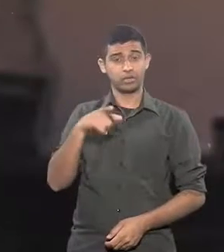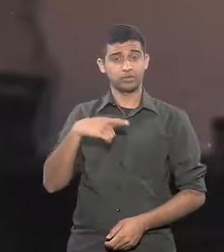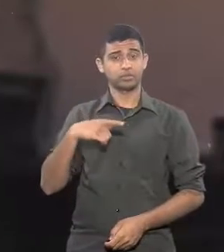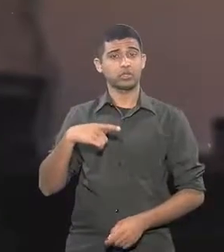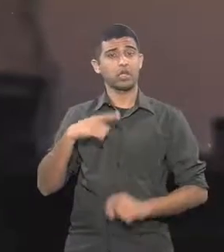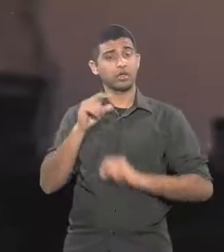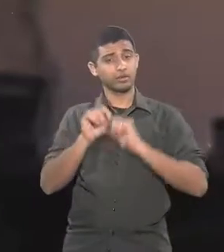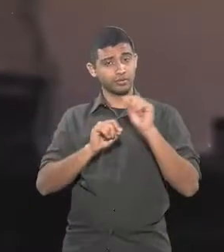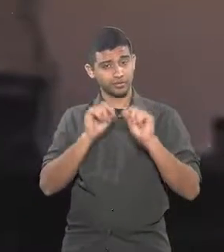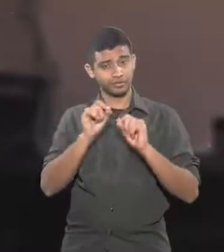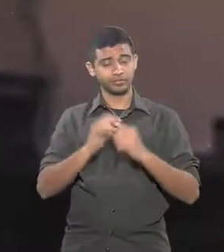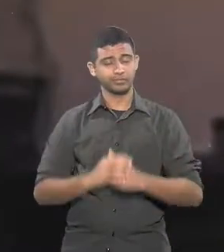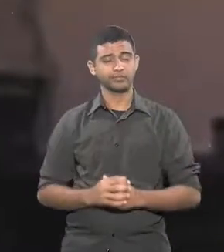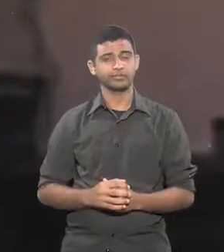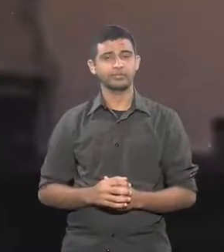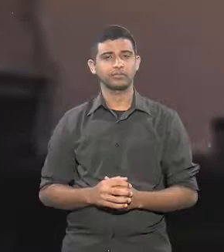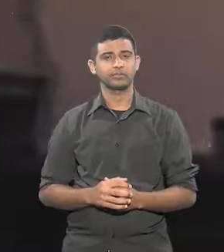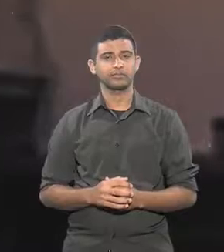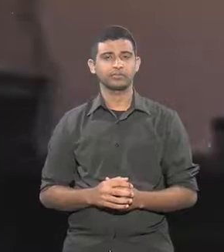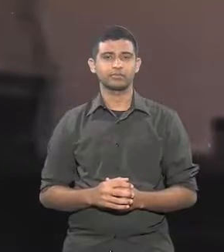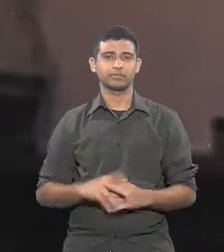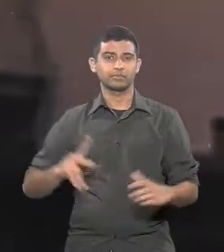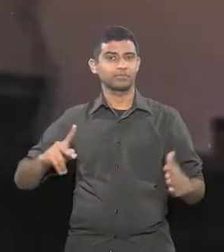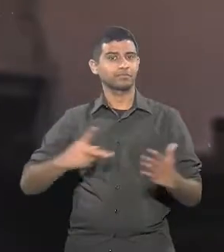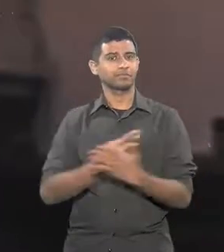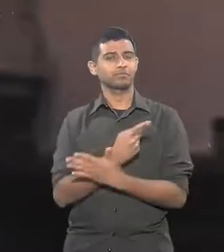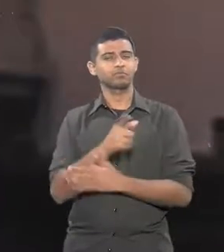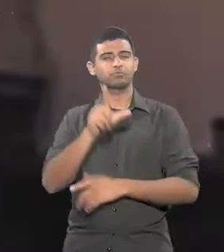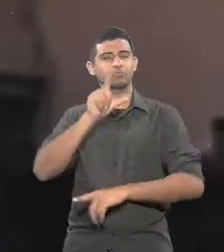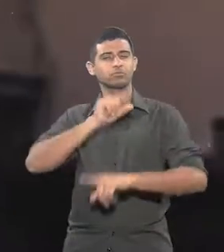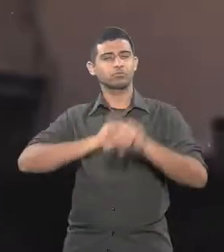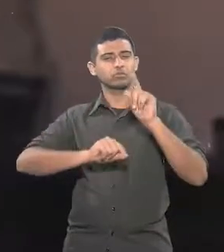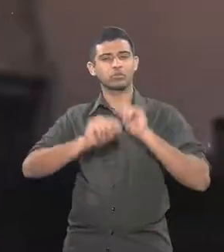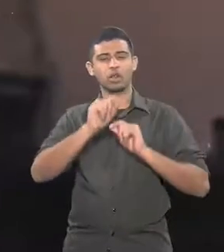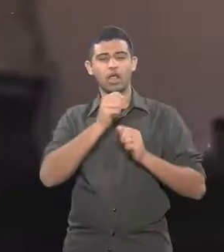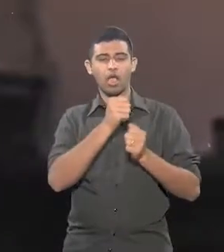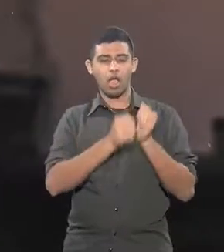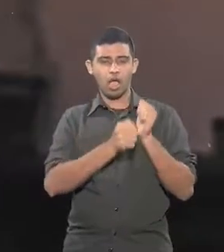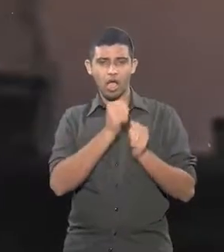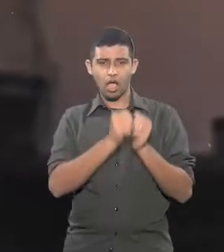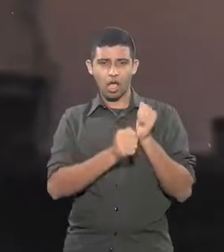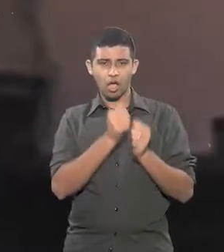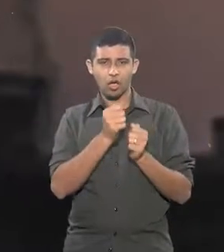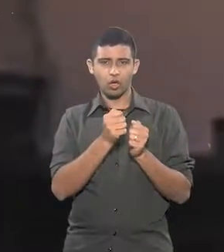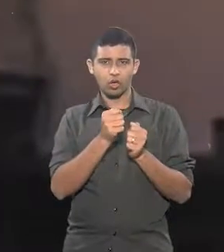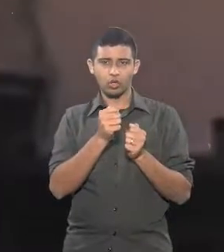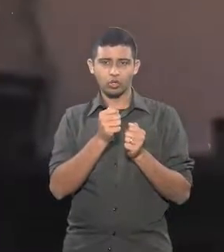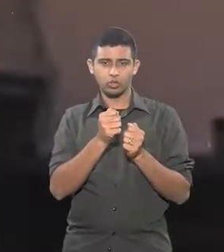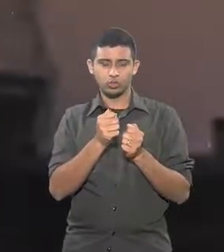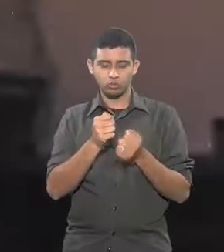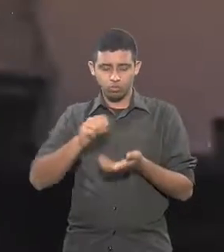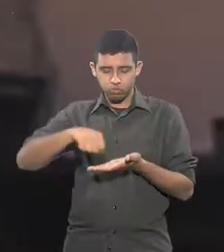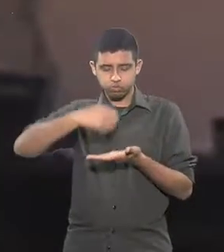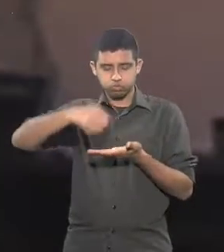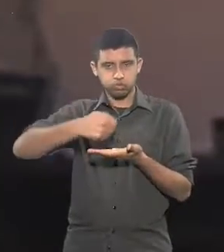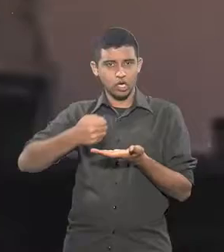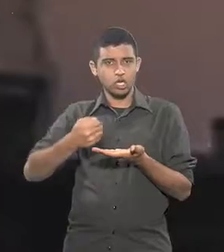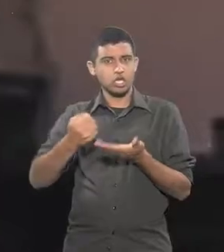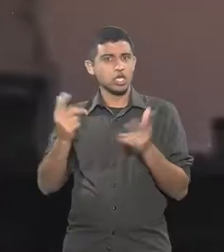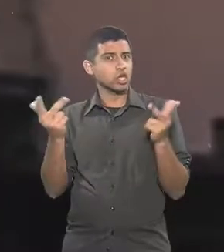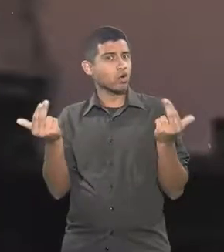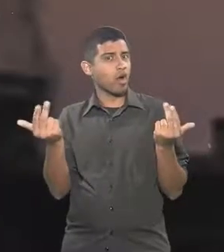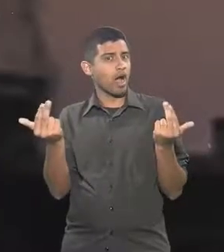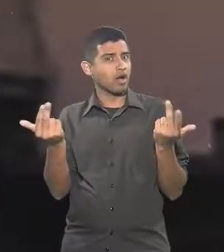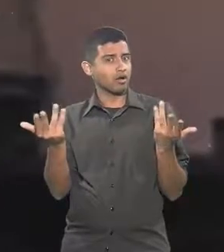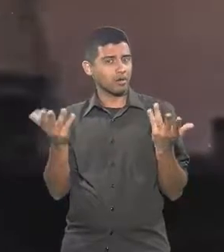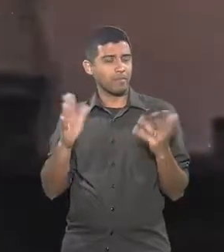ali a incidência, né? A escolha pelo arroz em proporções muito parecidas, né? Mas o feijão,